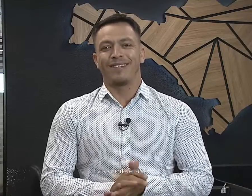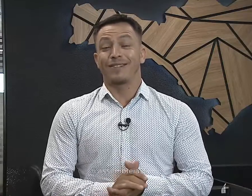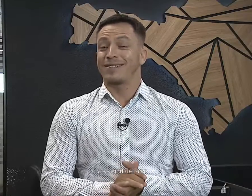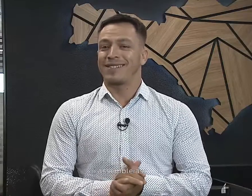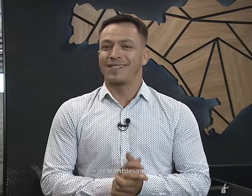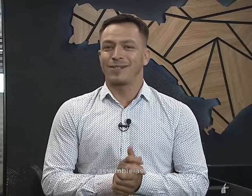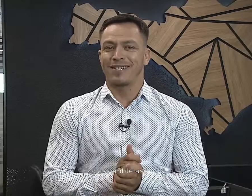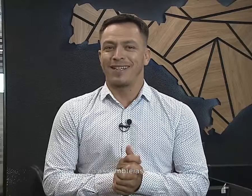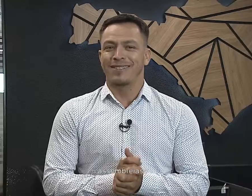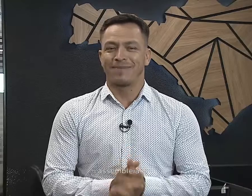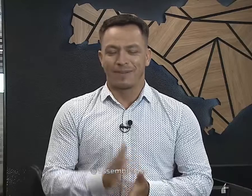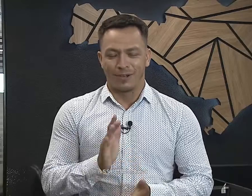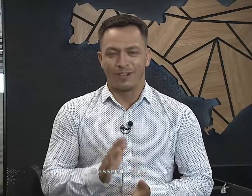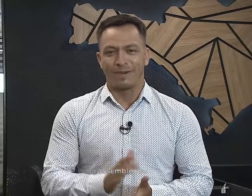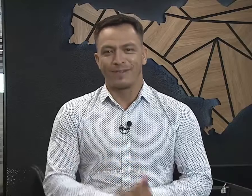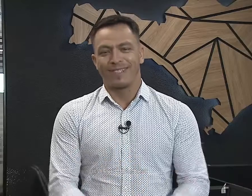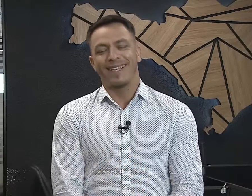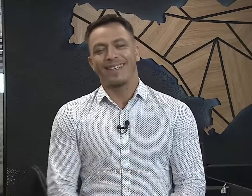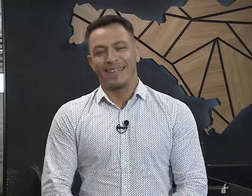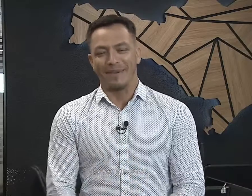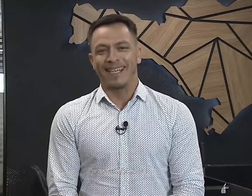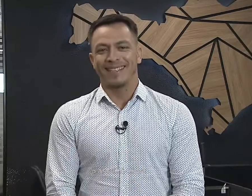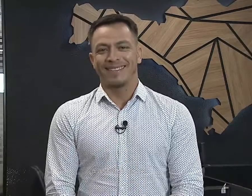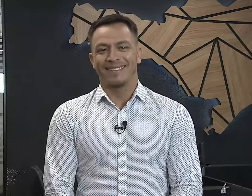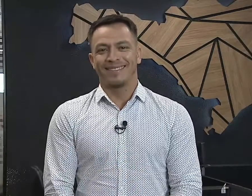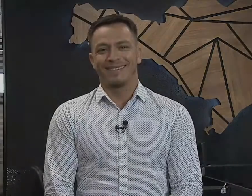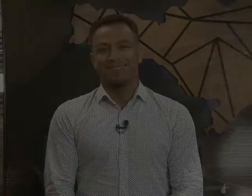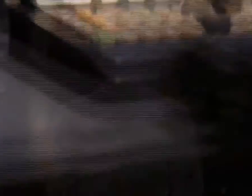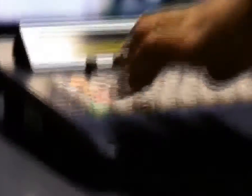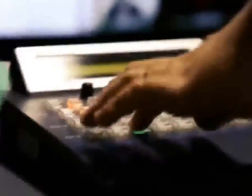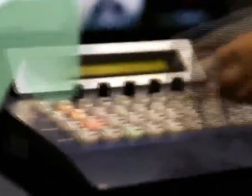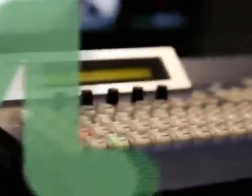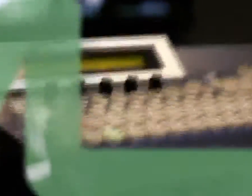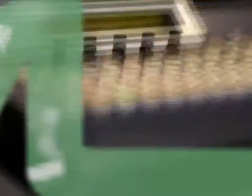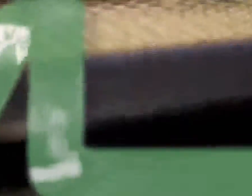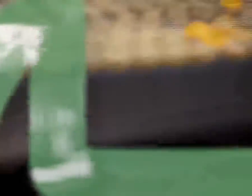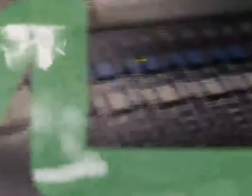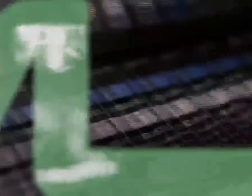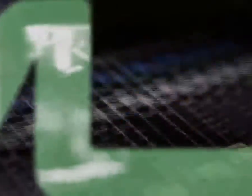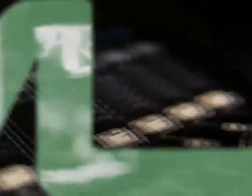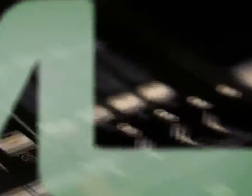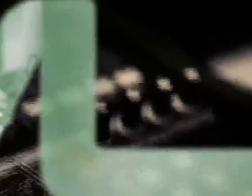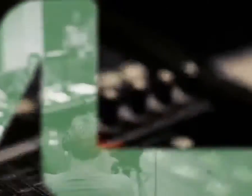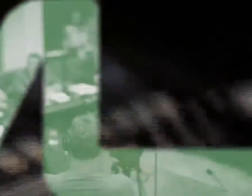no site nas nossas redes sociais Boa noite para você e até amanhã Tchau